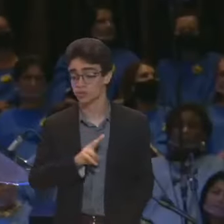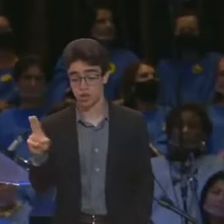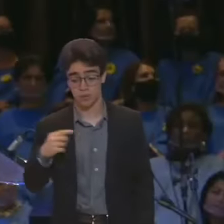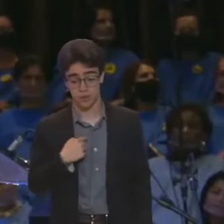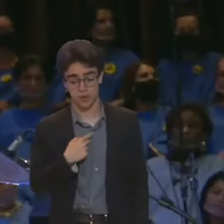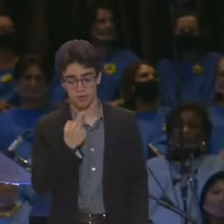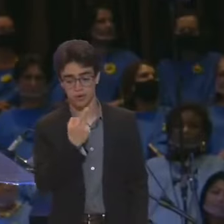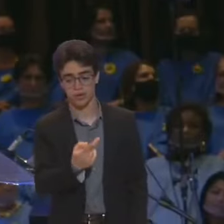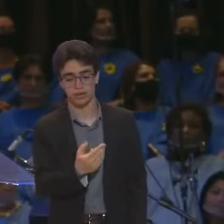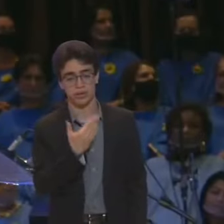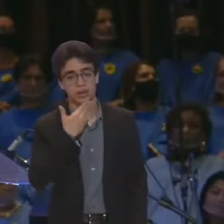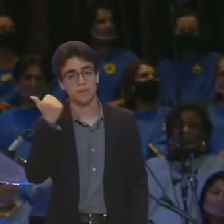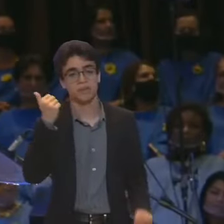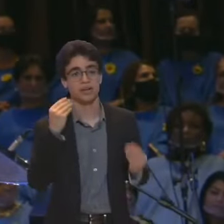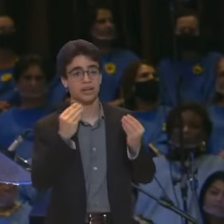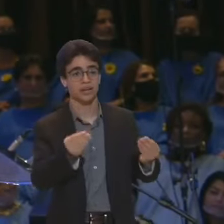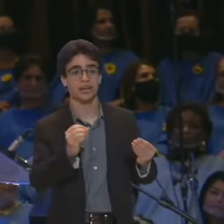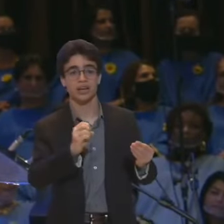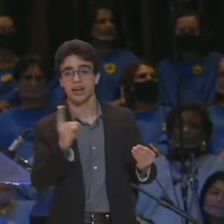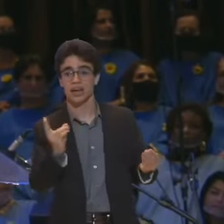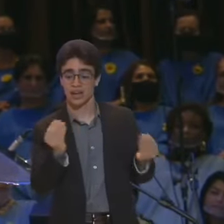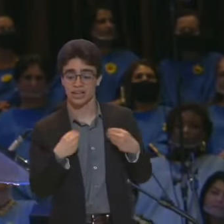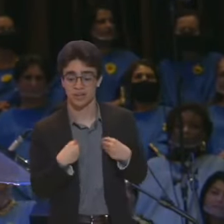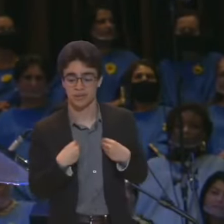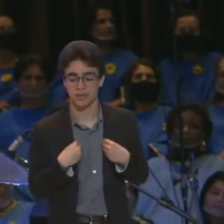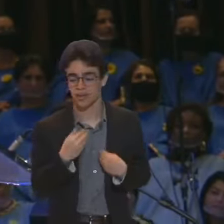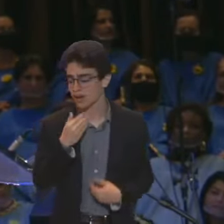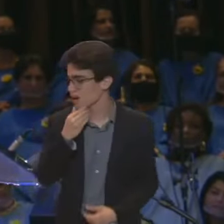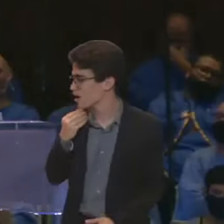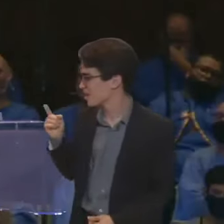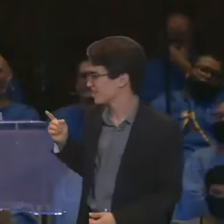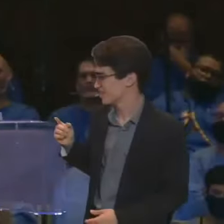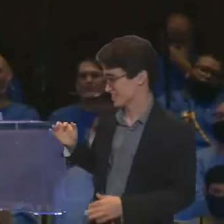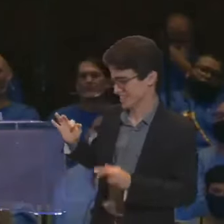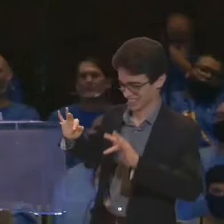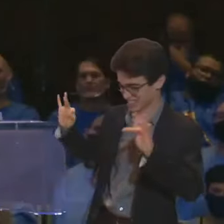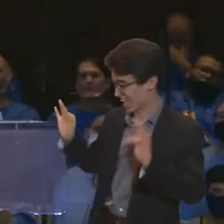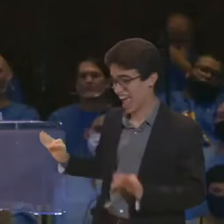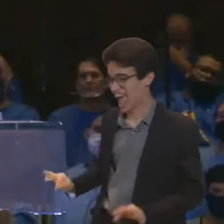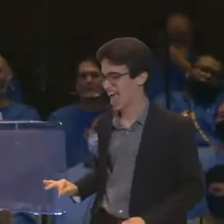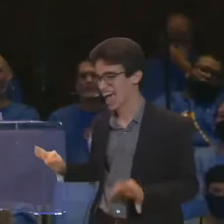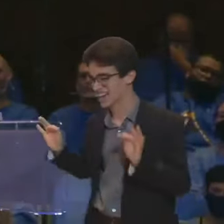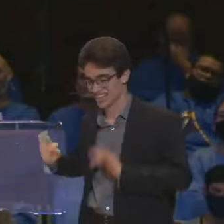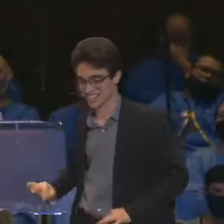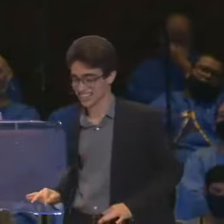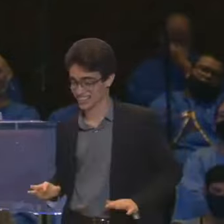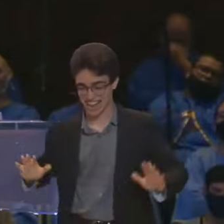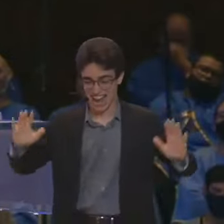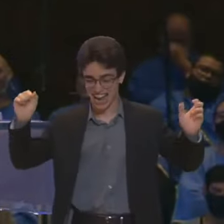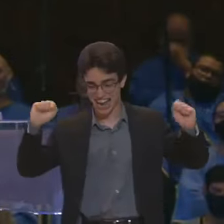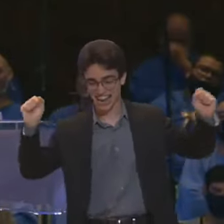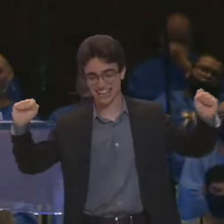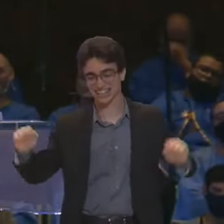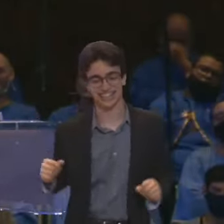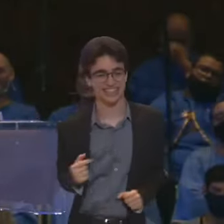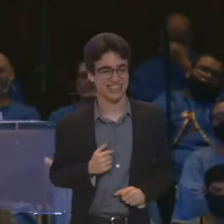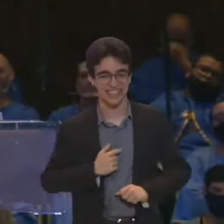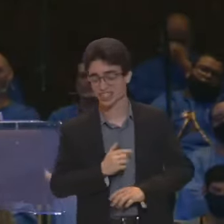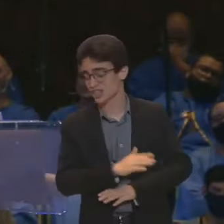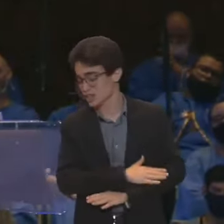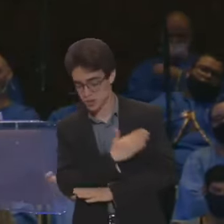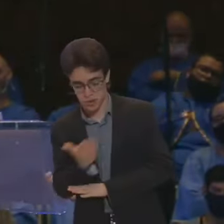diz, é melhor dar do que receber. E o Joãozinho ficou todo feliz, e aquele negócio todo, e aquela coisa, passou a noite